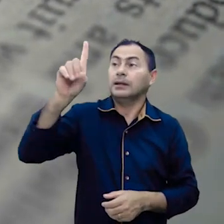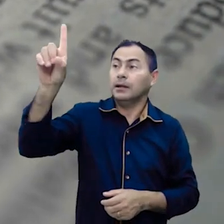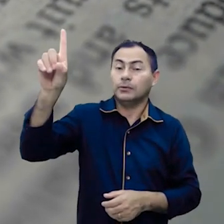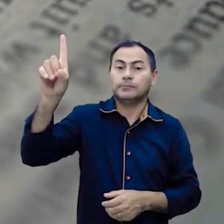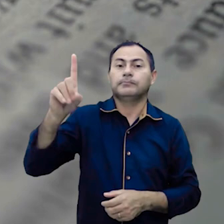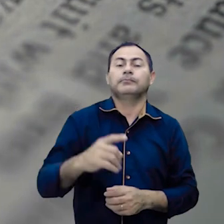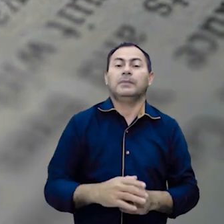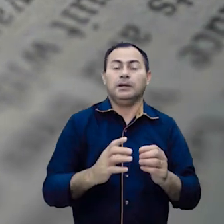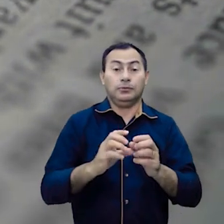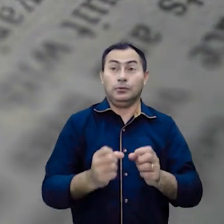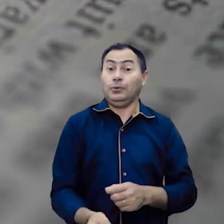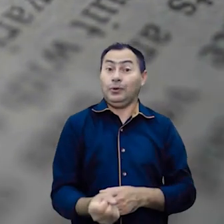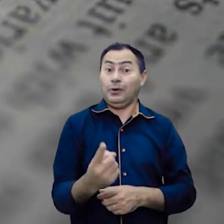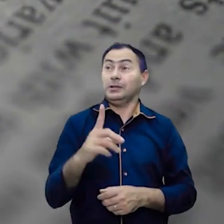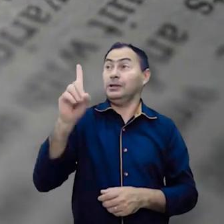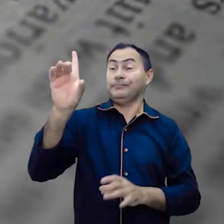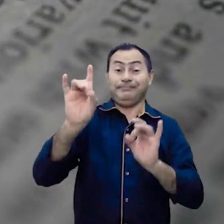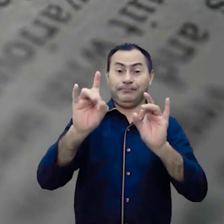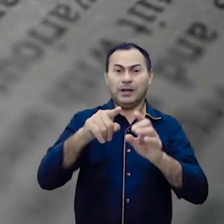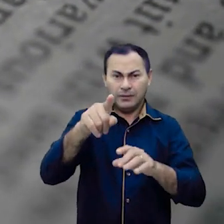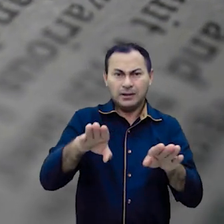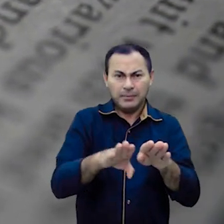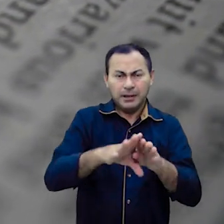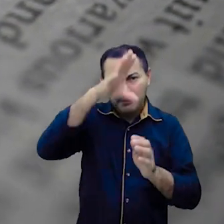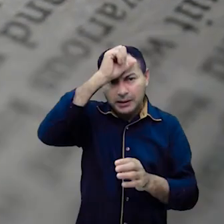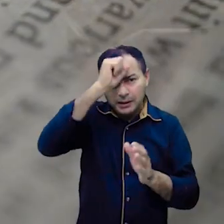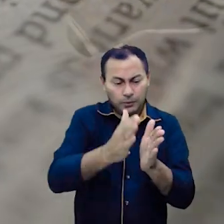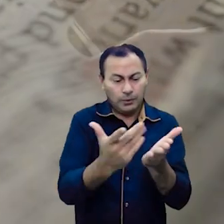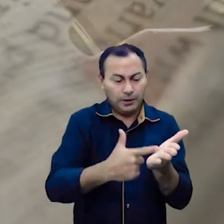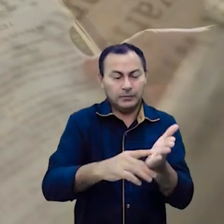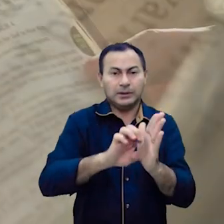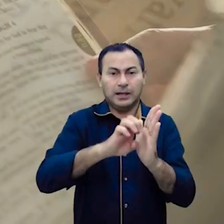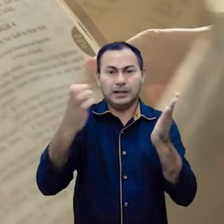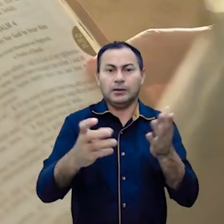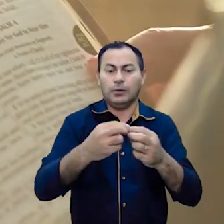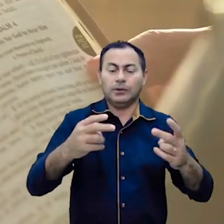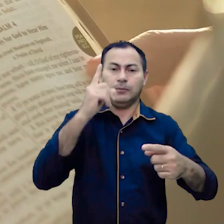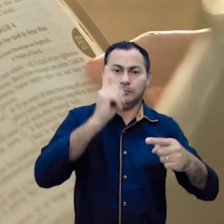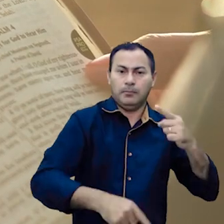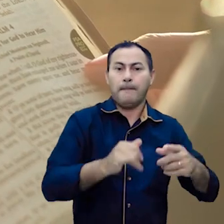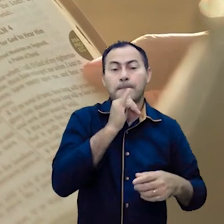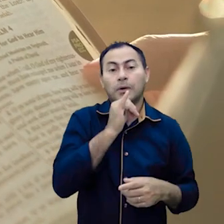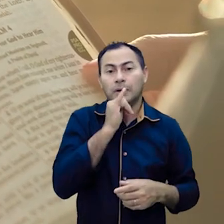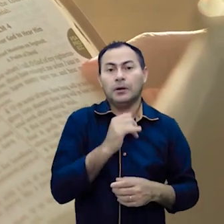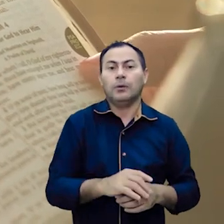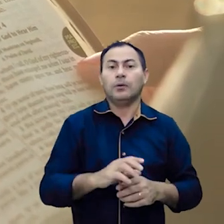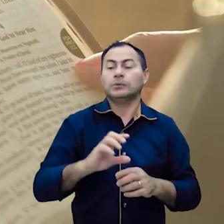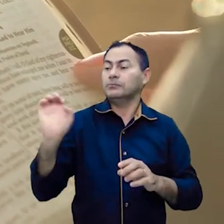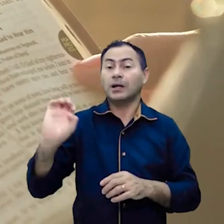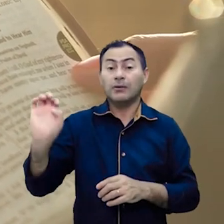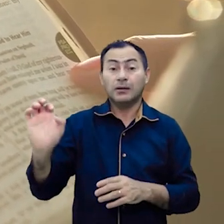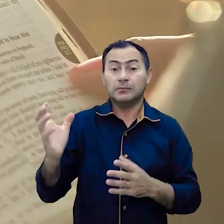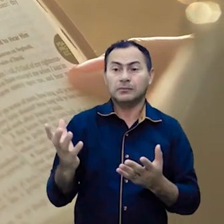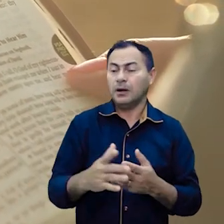veja como Deus é incrível não você também descobrirá no livro de Êxodo Que certas coisas eram proibidas Como por exemplo